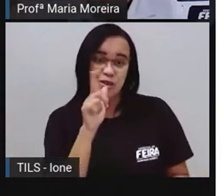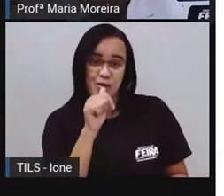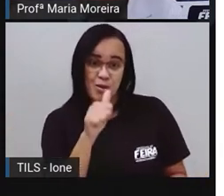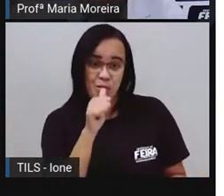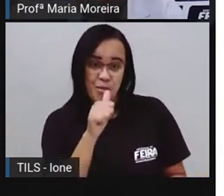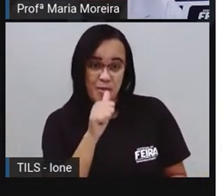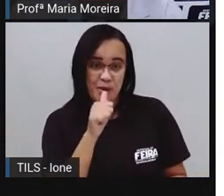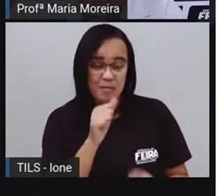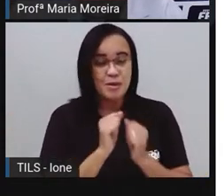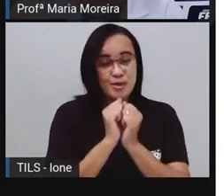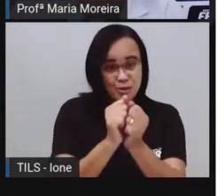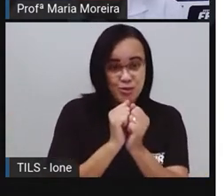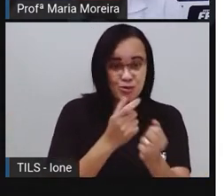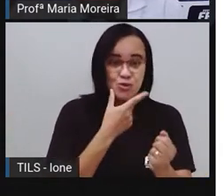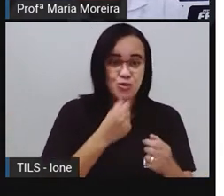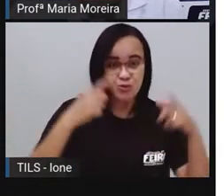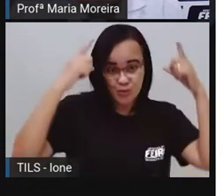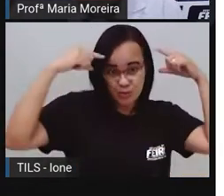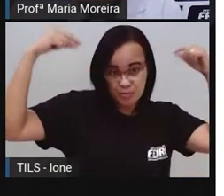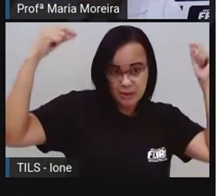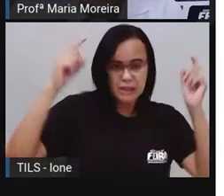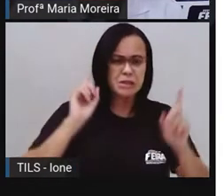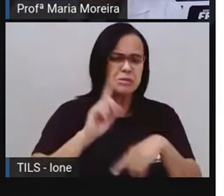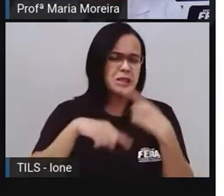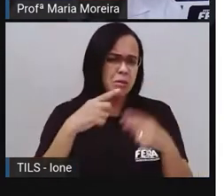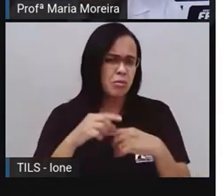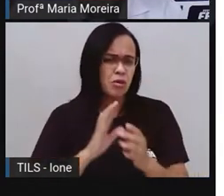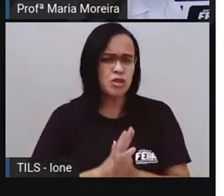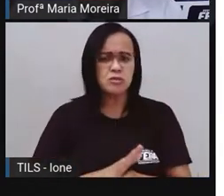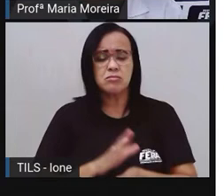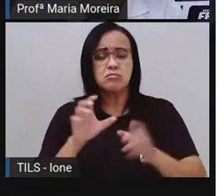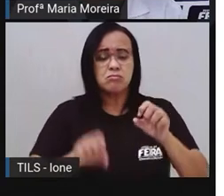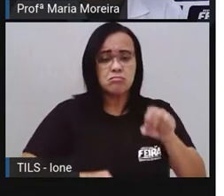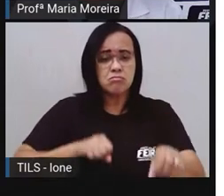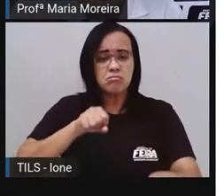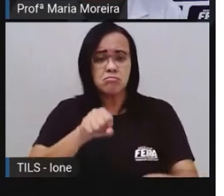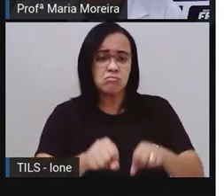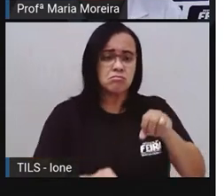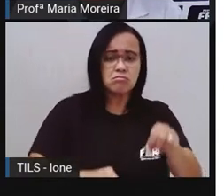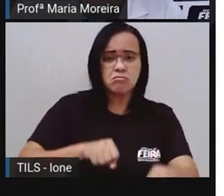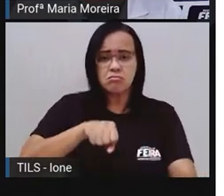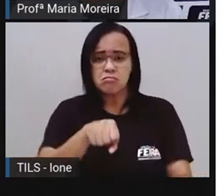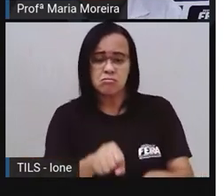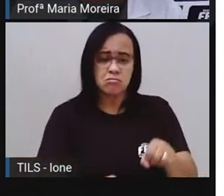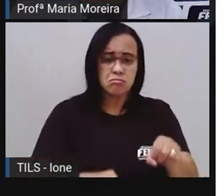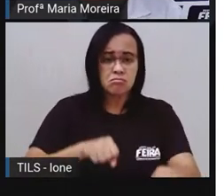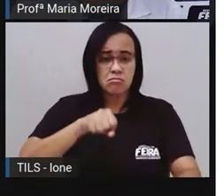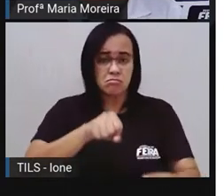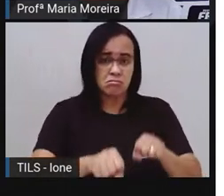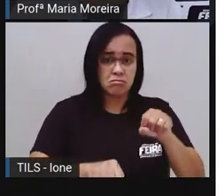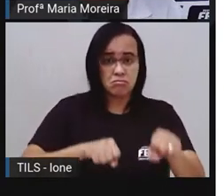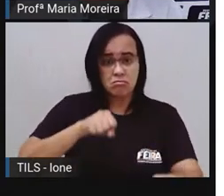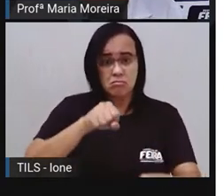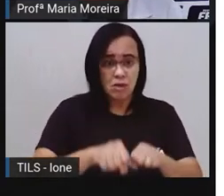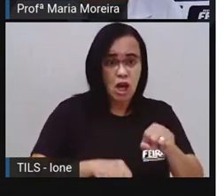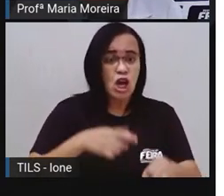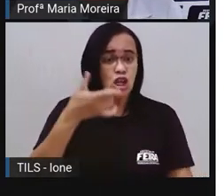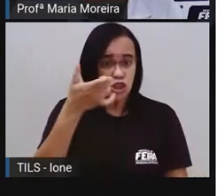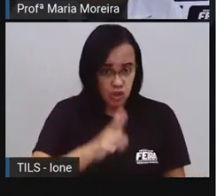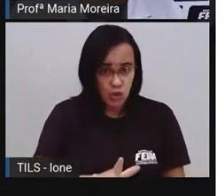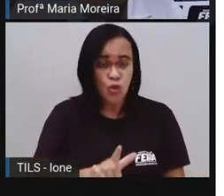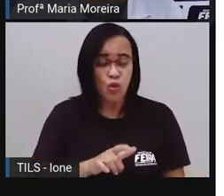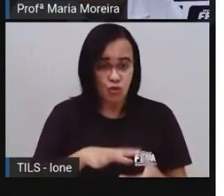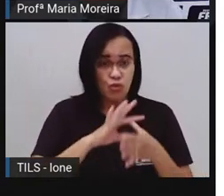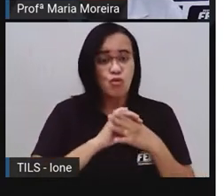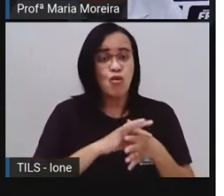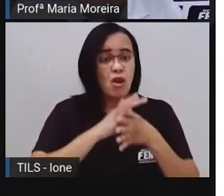lá foi-se embora. Pela estrada fora, foi o carteiro sozinho levar uma